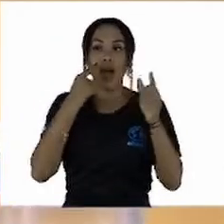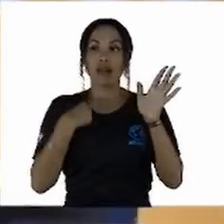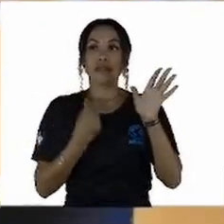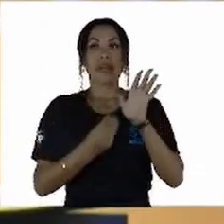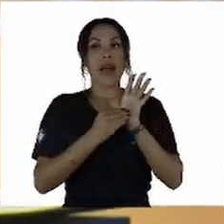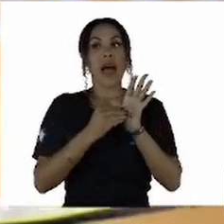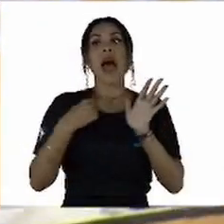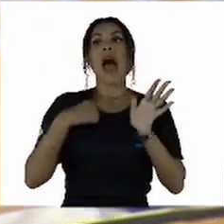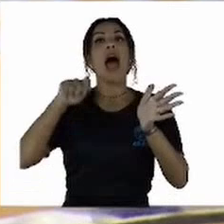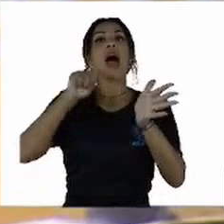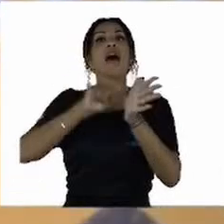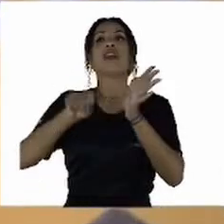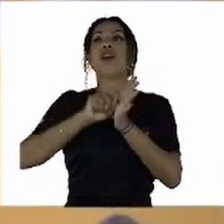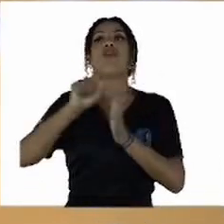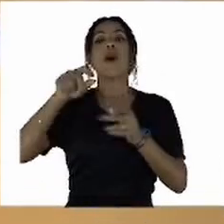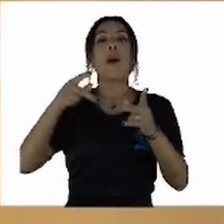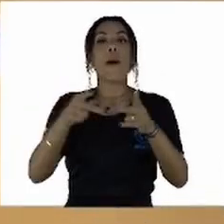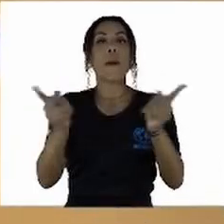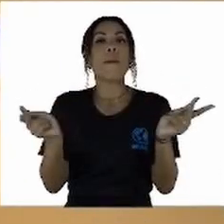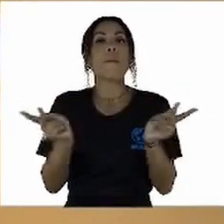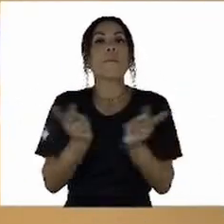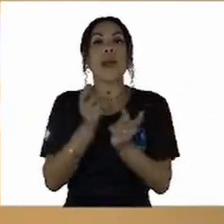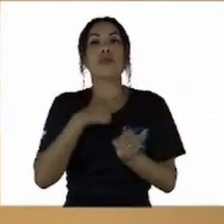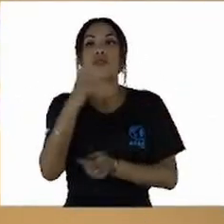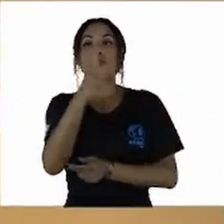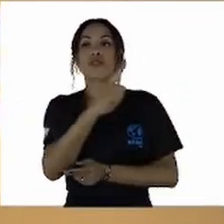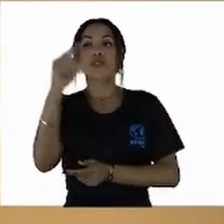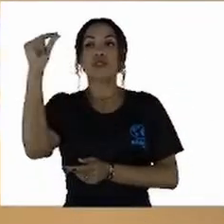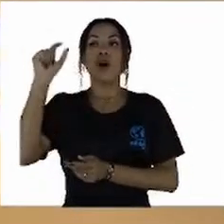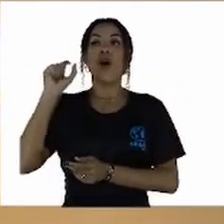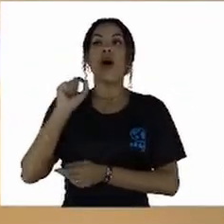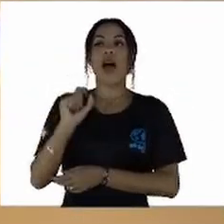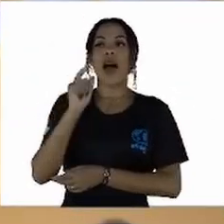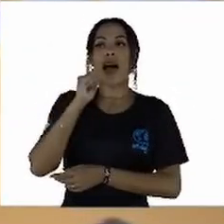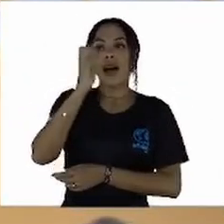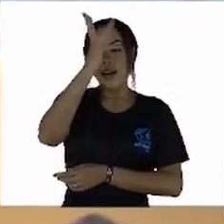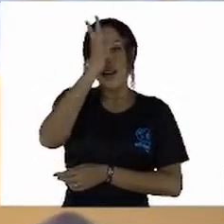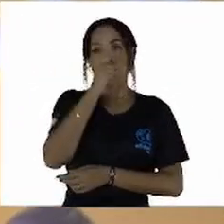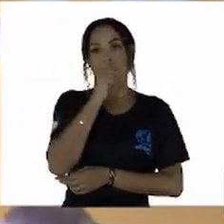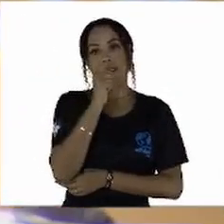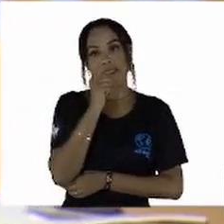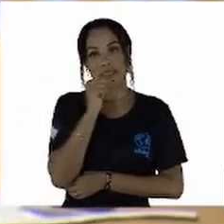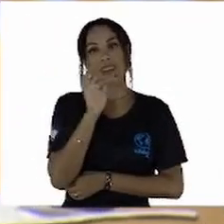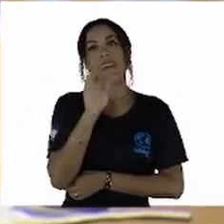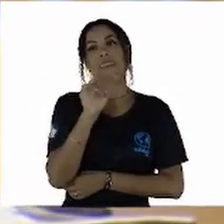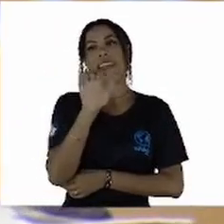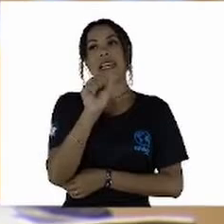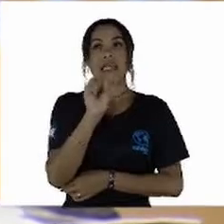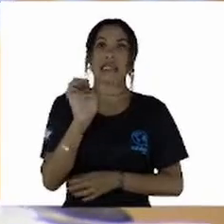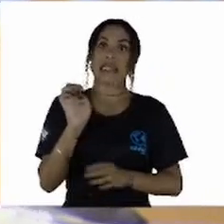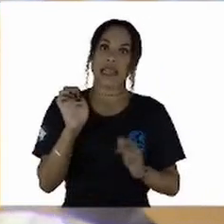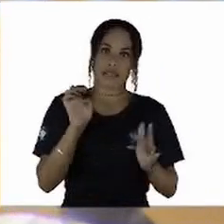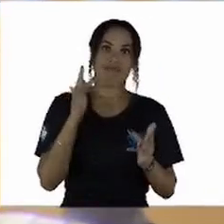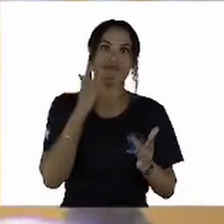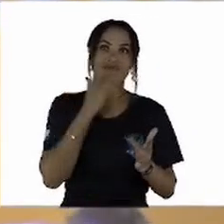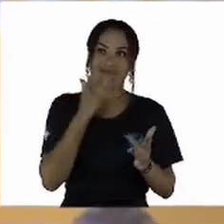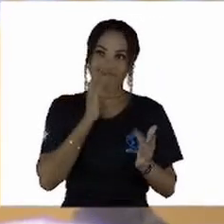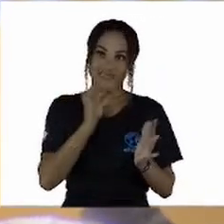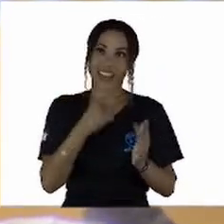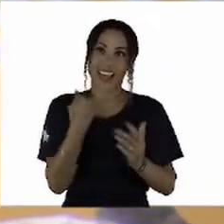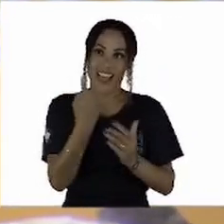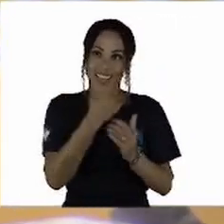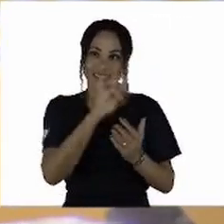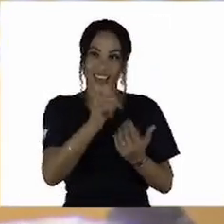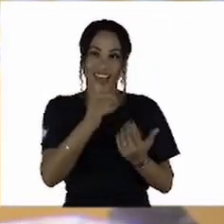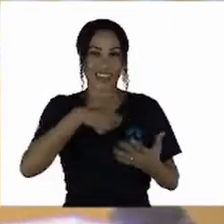E aí eu escrevi melhor que o prato que eu ia escolher pra bombar no restaurante seria um fricassê de frango. Que é uma delícia, não é? Isso aí a gente